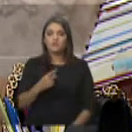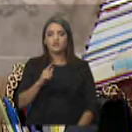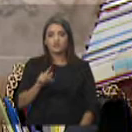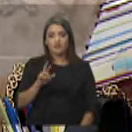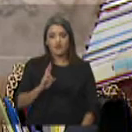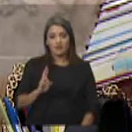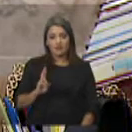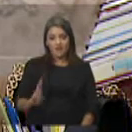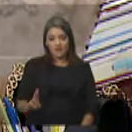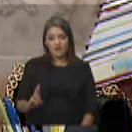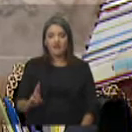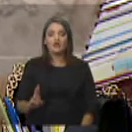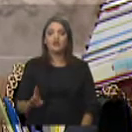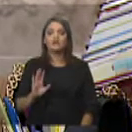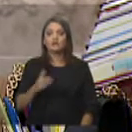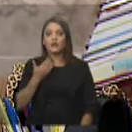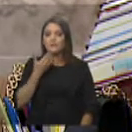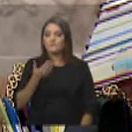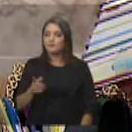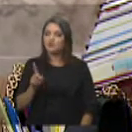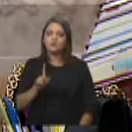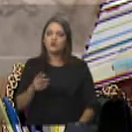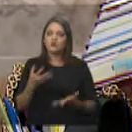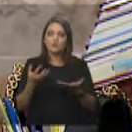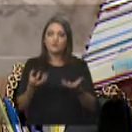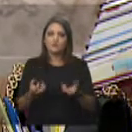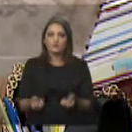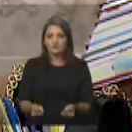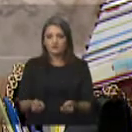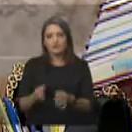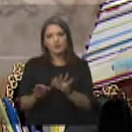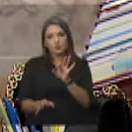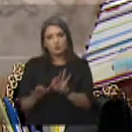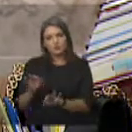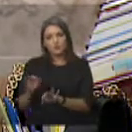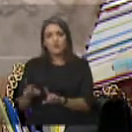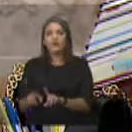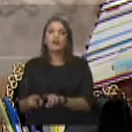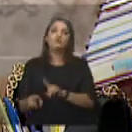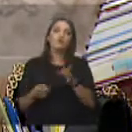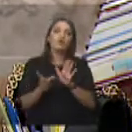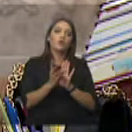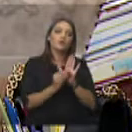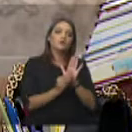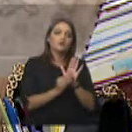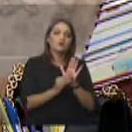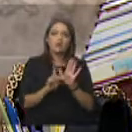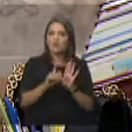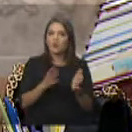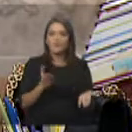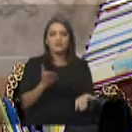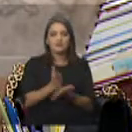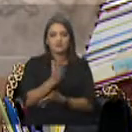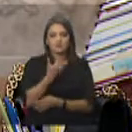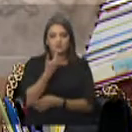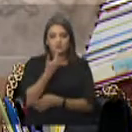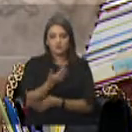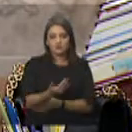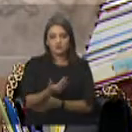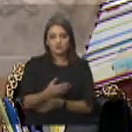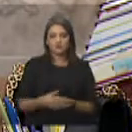manifesta-se preliminarmente pelo não conhecimento das ações e, no mérito, pela improcedência dos pedidos nela veiculados. Só